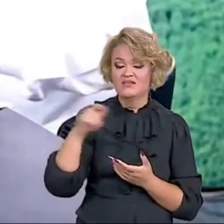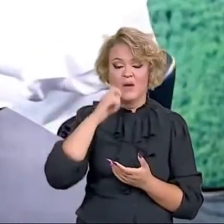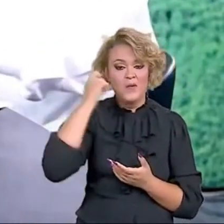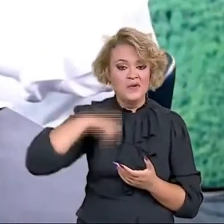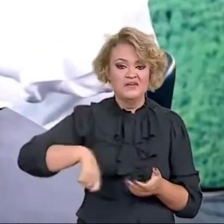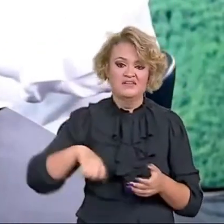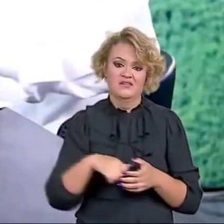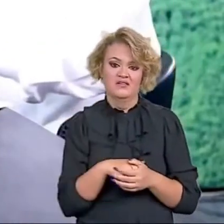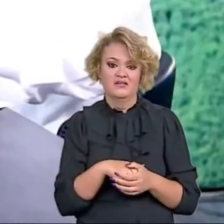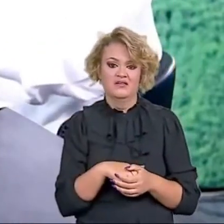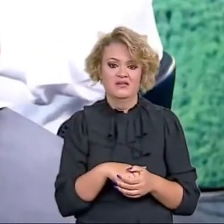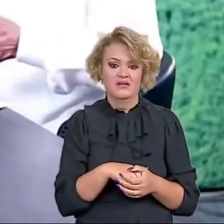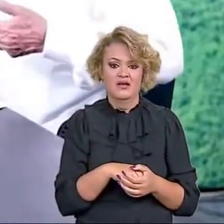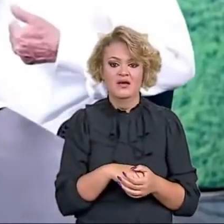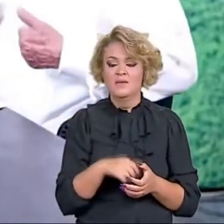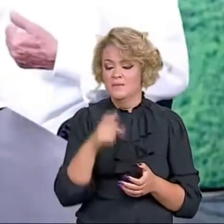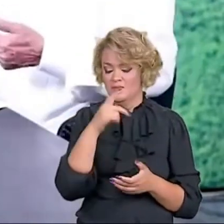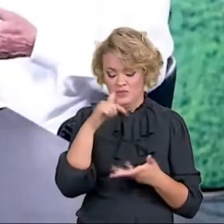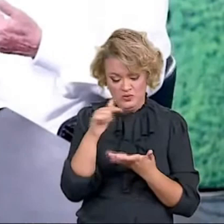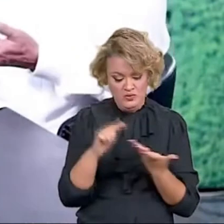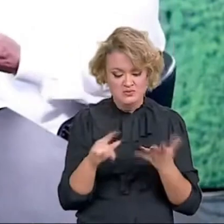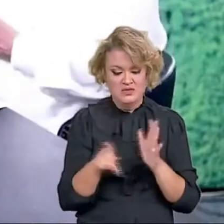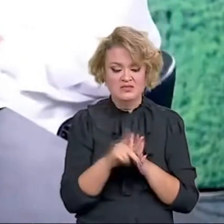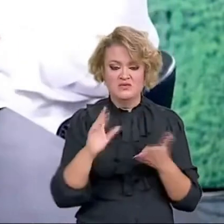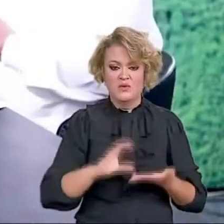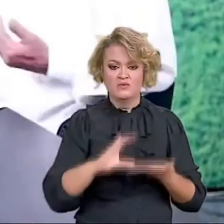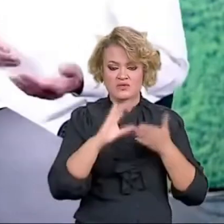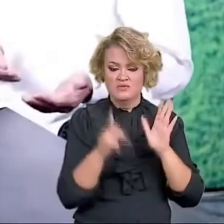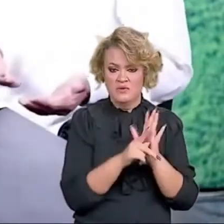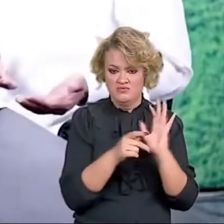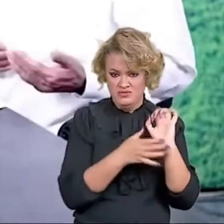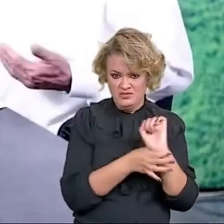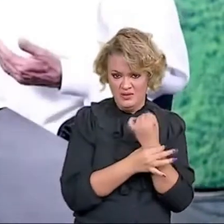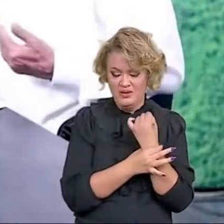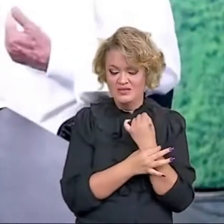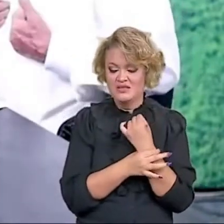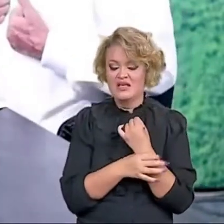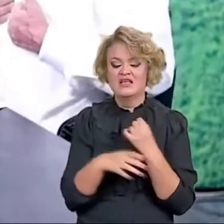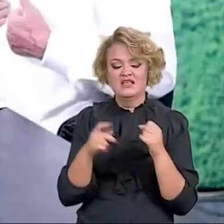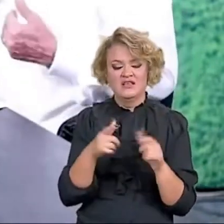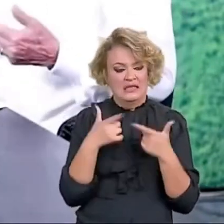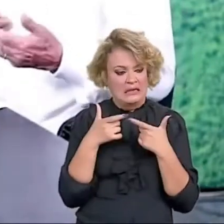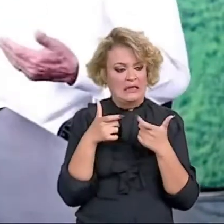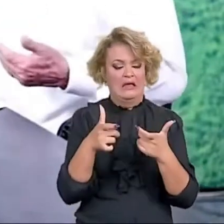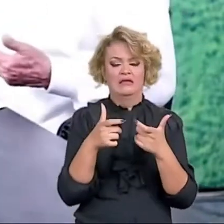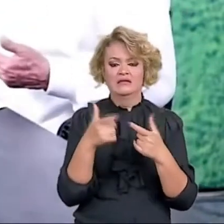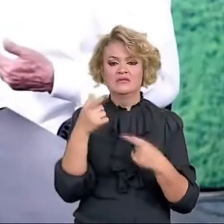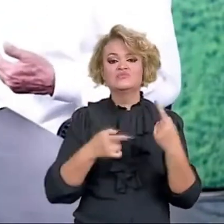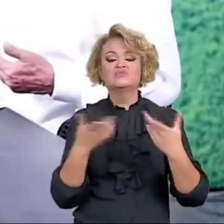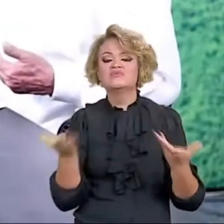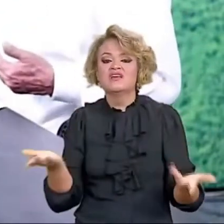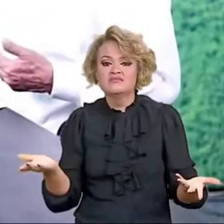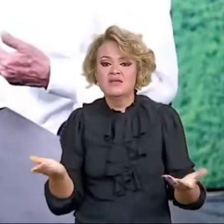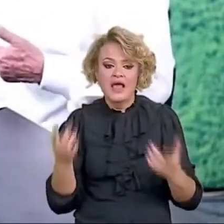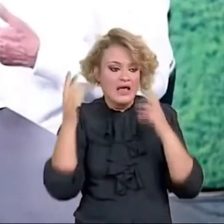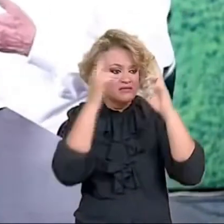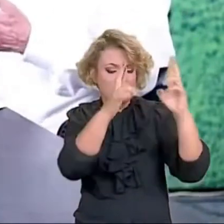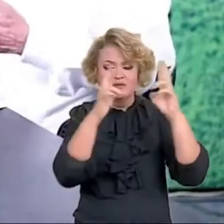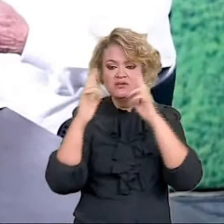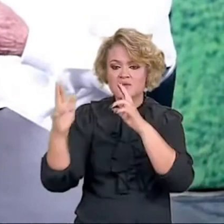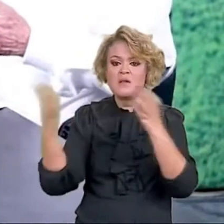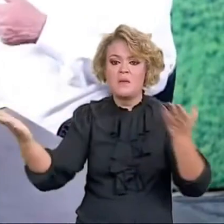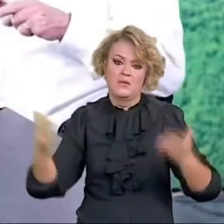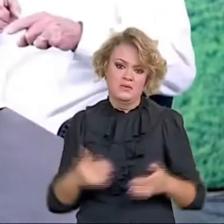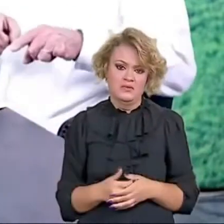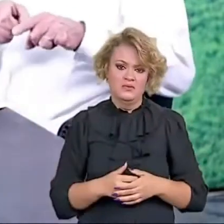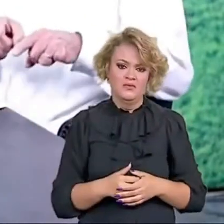são membros do Conselho de Segurança, membros permanentes, e fazem guerra sem discutir, qual é o respeito que eles vão ter dos outros? Então,